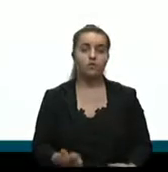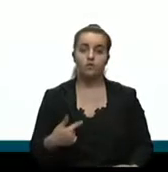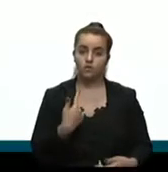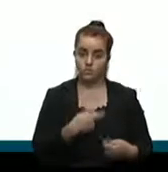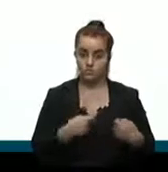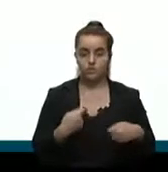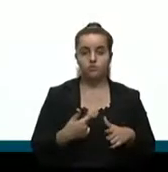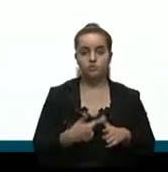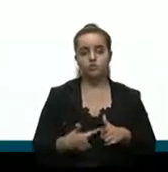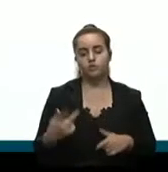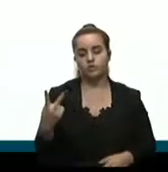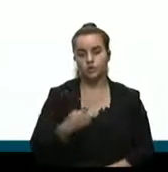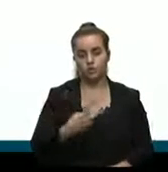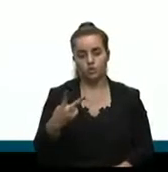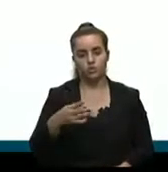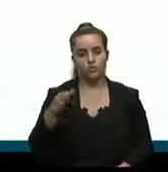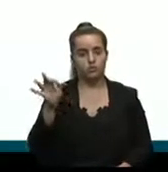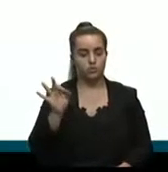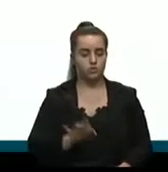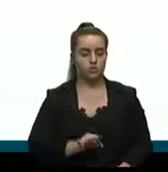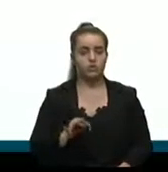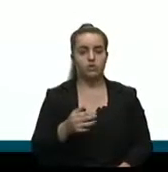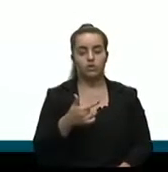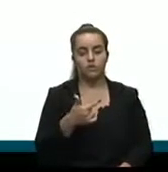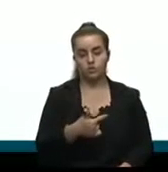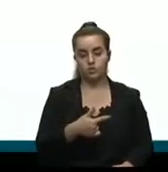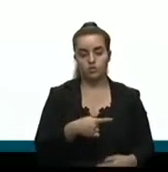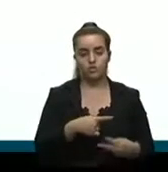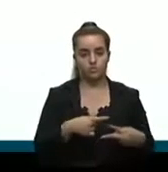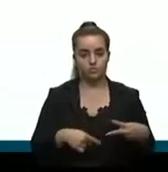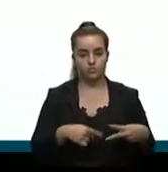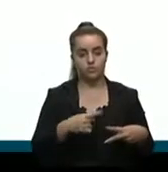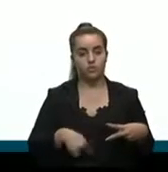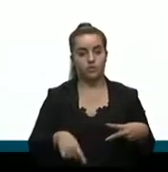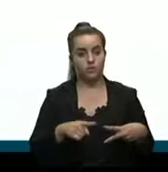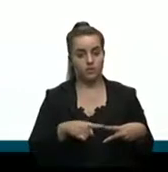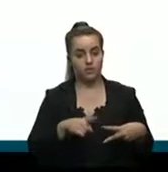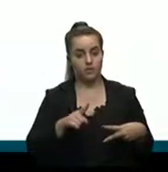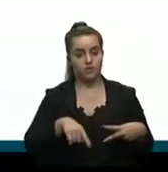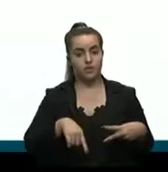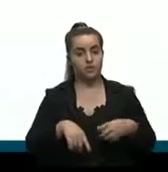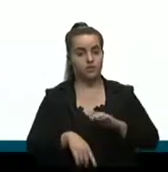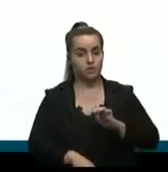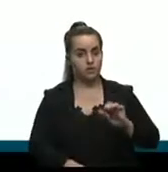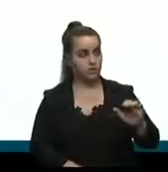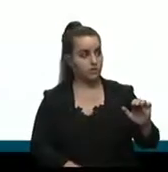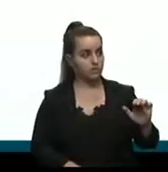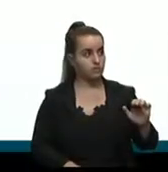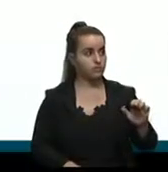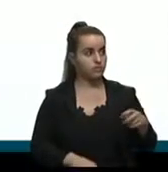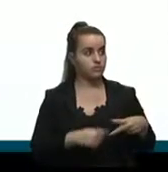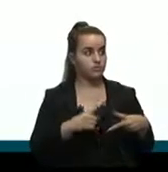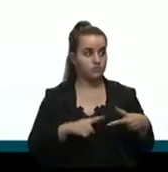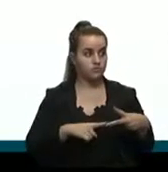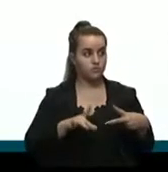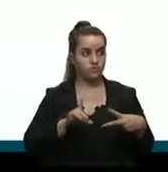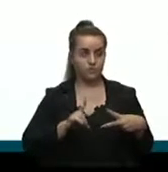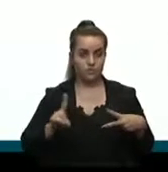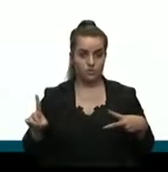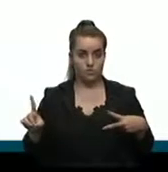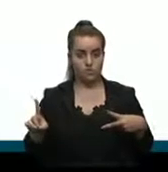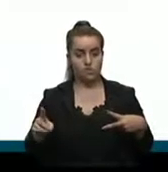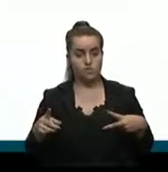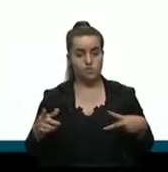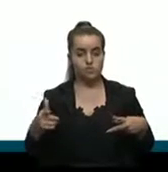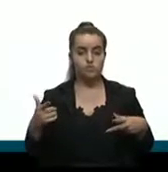precisamos dividir esses 2% em duas partes. Então, uma parte à esquerda e uma parte à direita